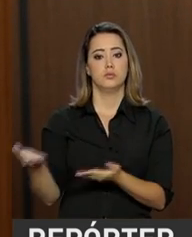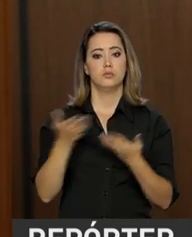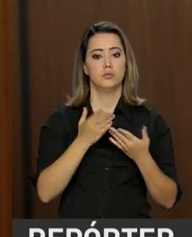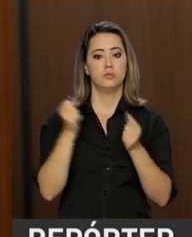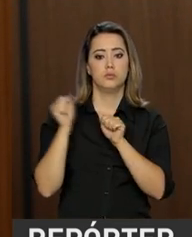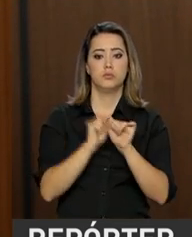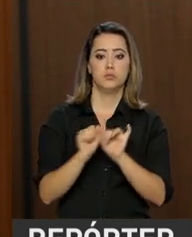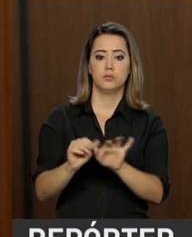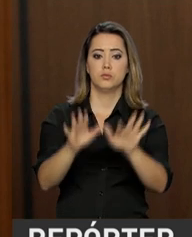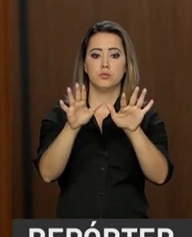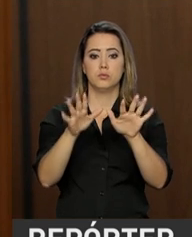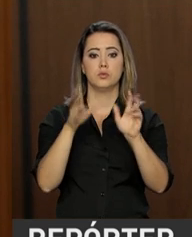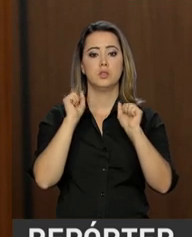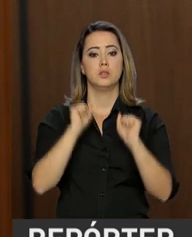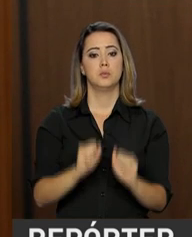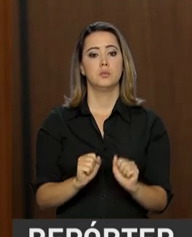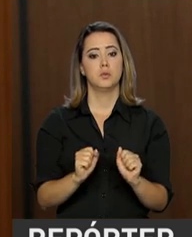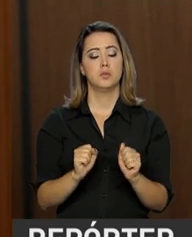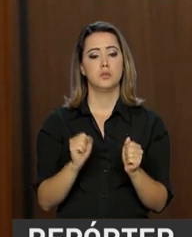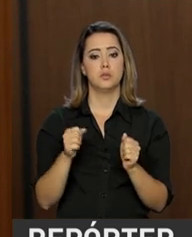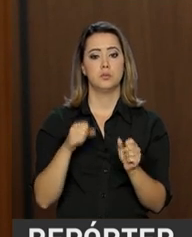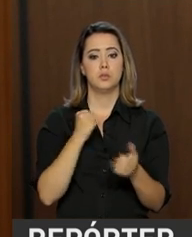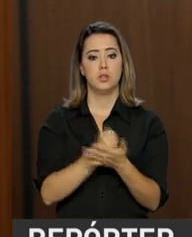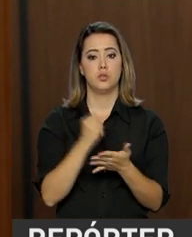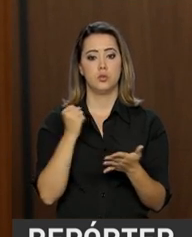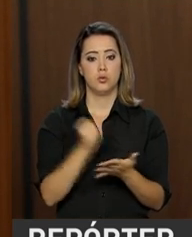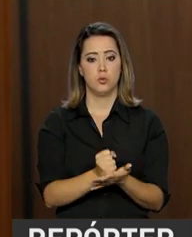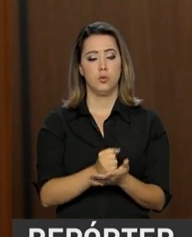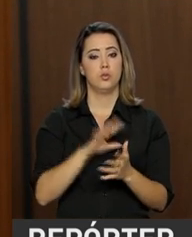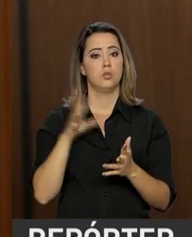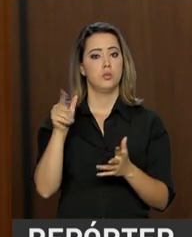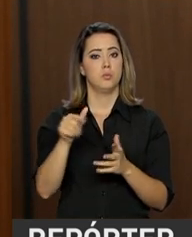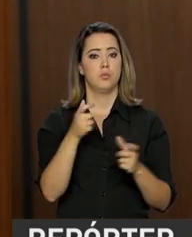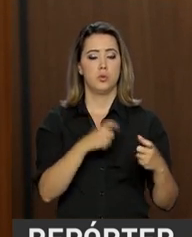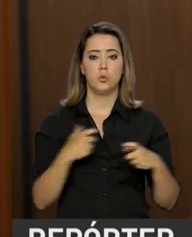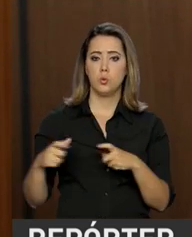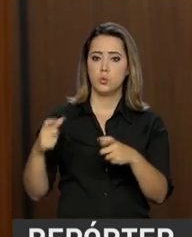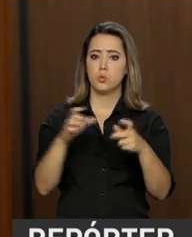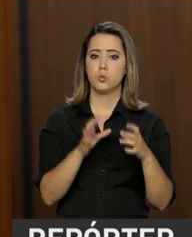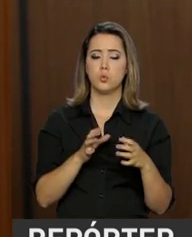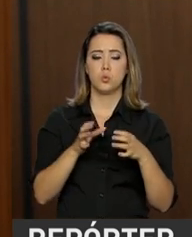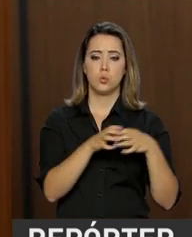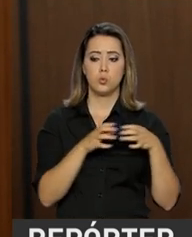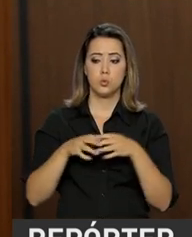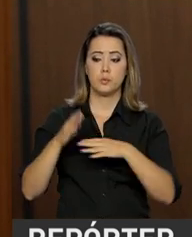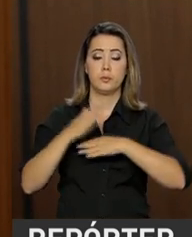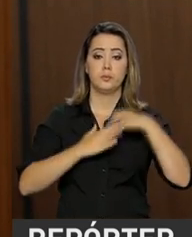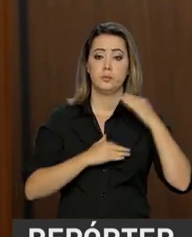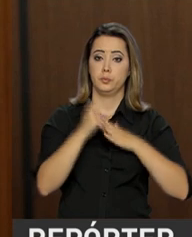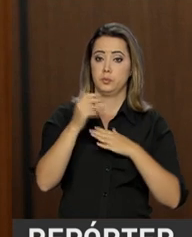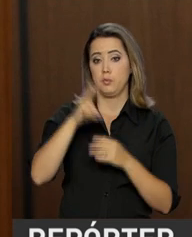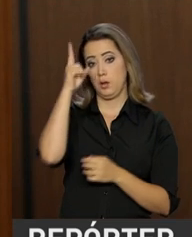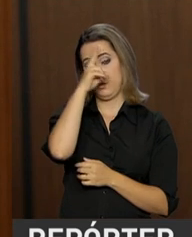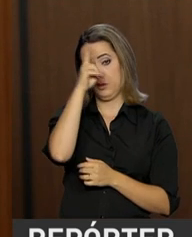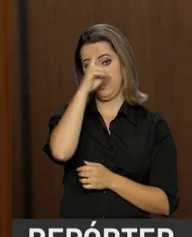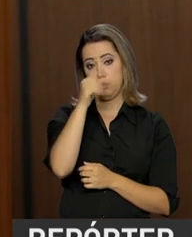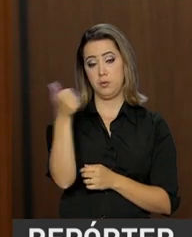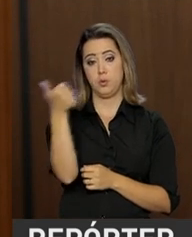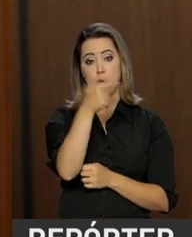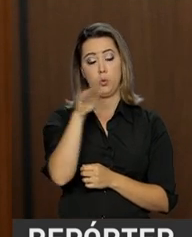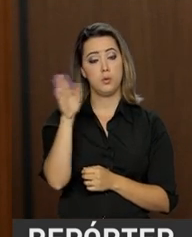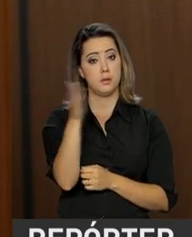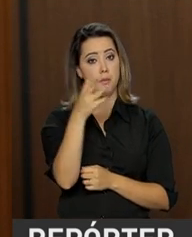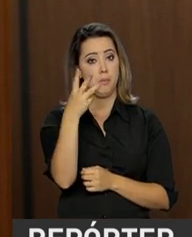expandir essa possibilidade de contratação para todas as demais categorias lembrando a jornada 12x